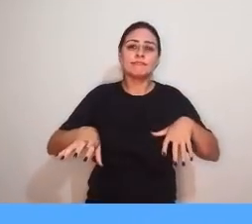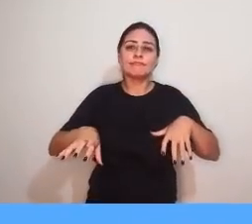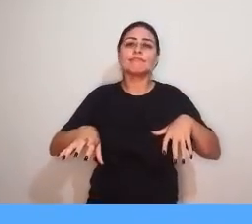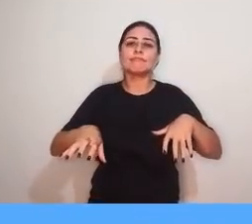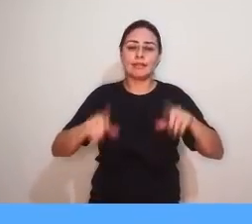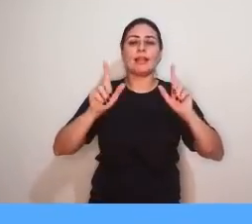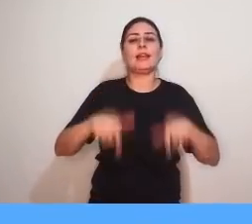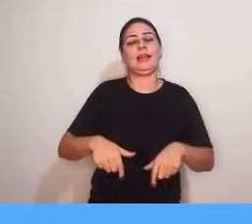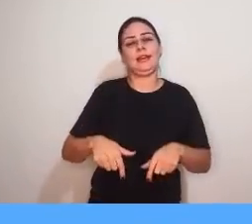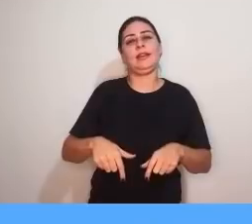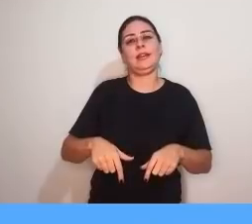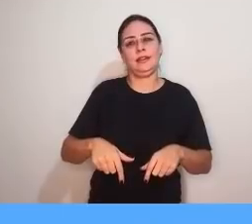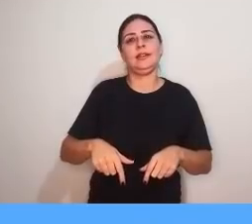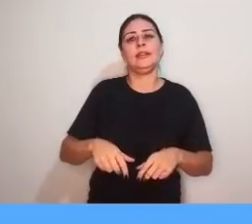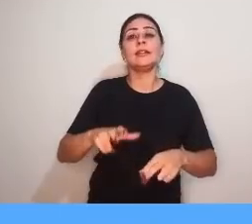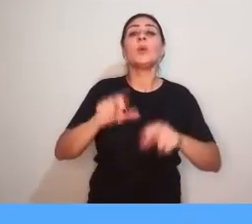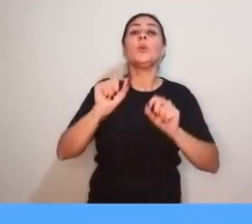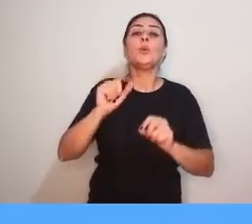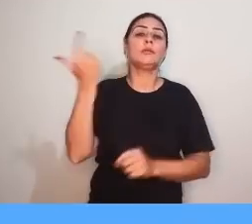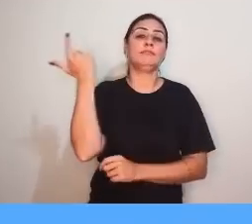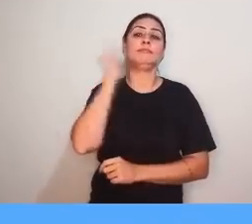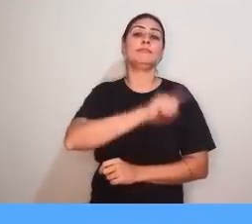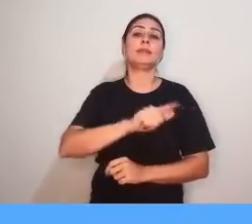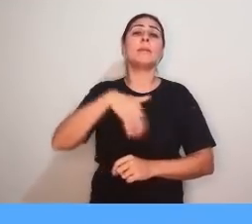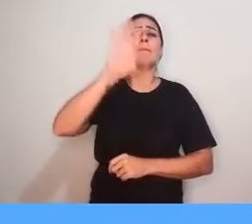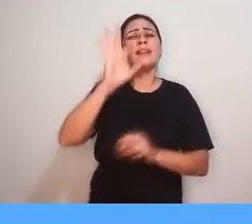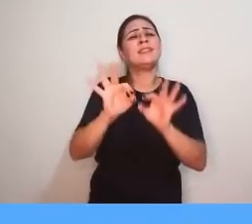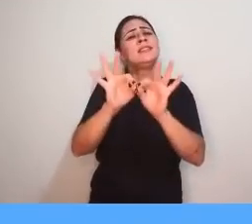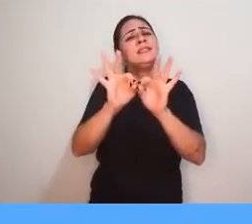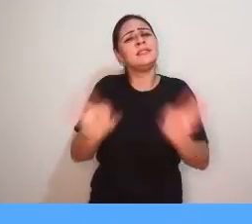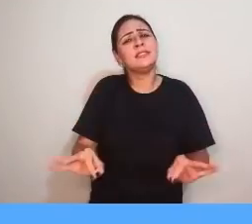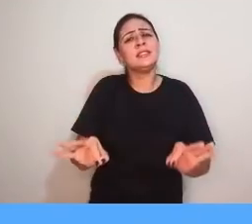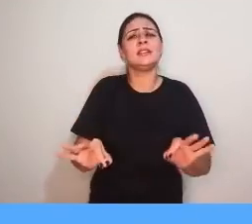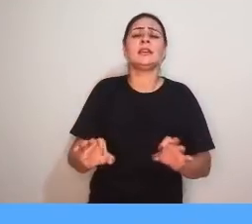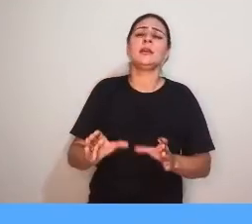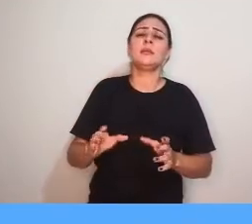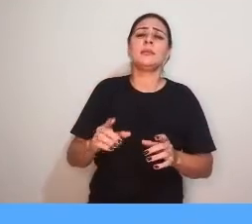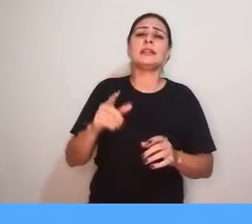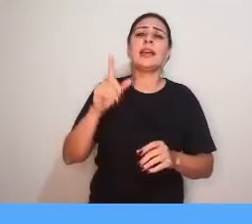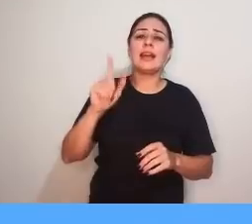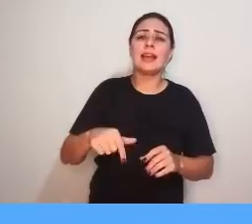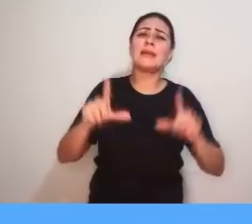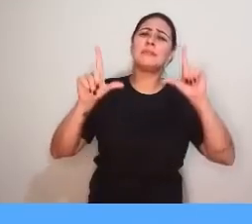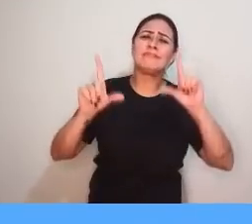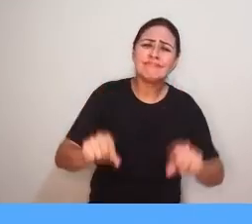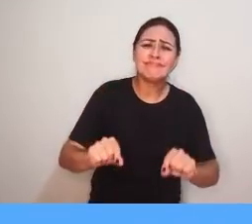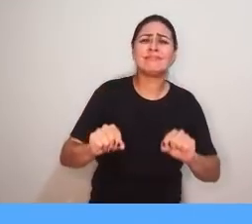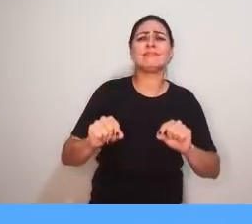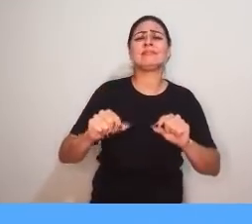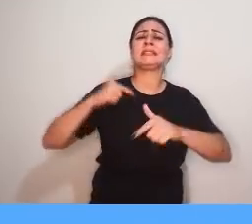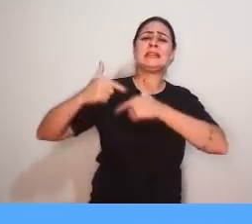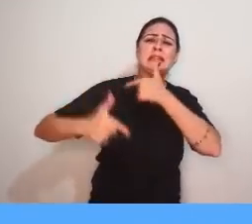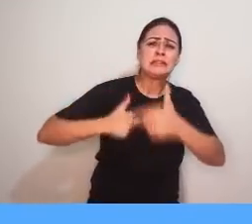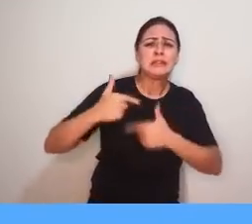gente conseguir simplificar, ou não simplificar, minorar o esforço dele nas questões de controle,